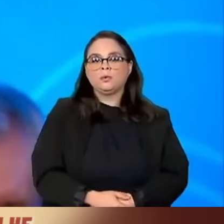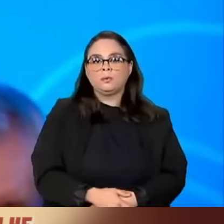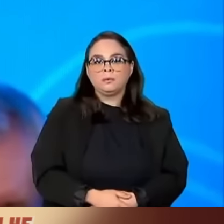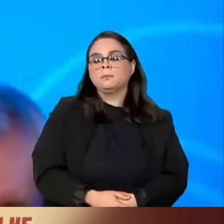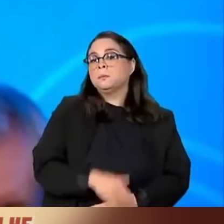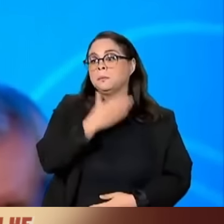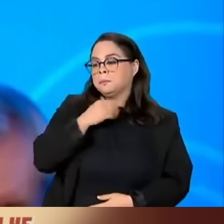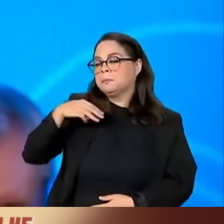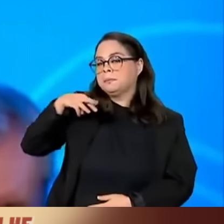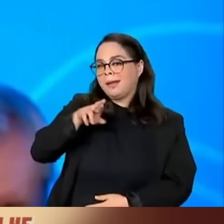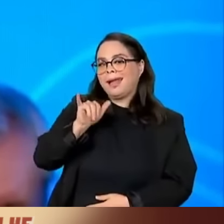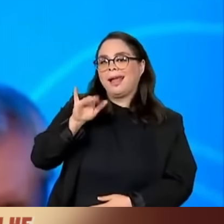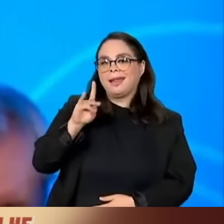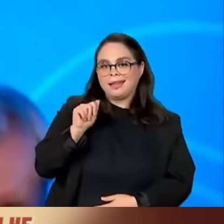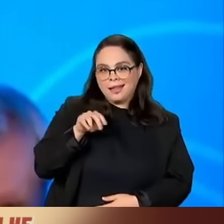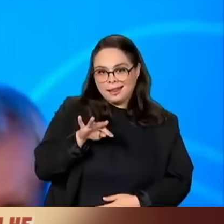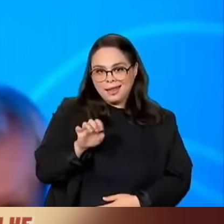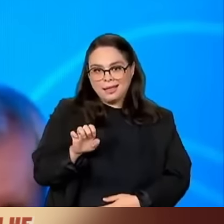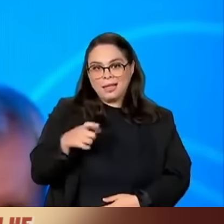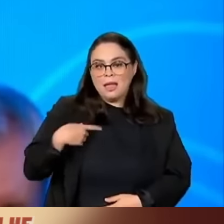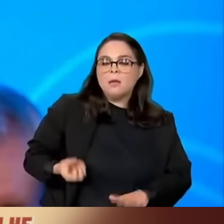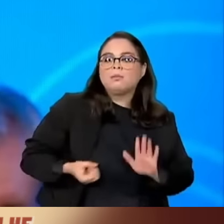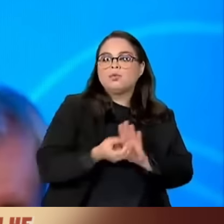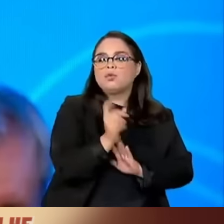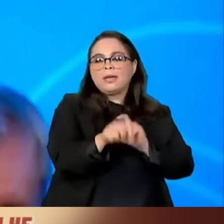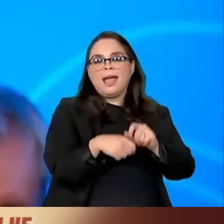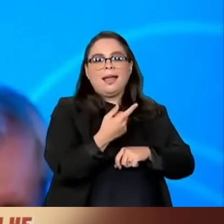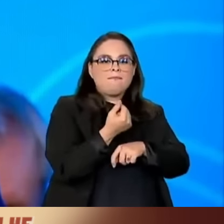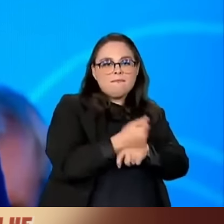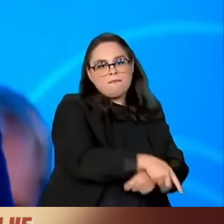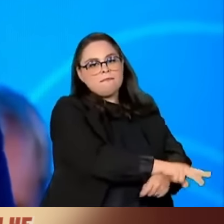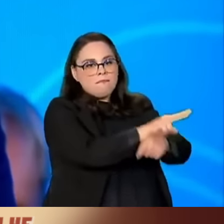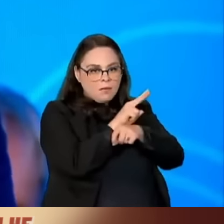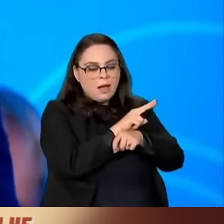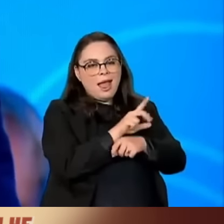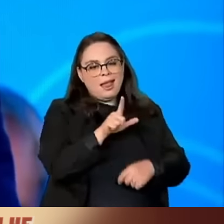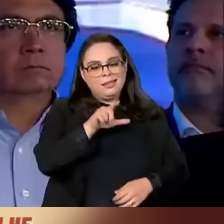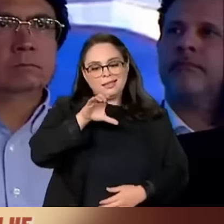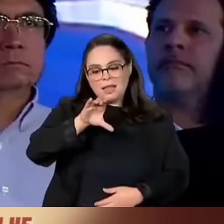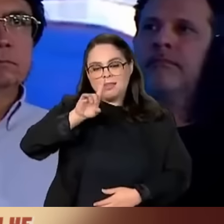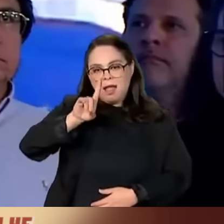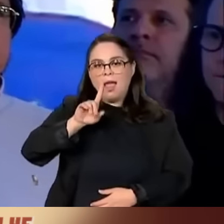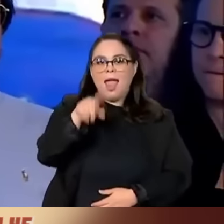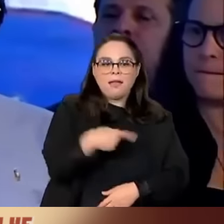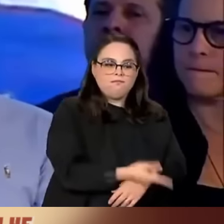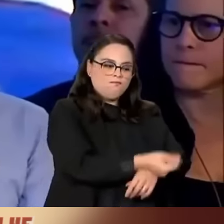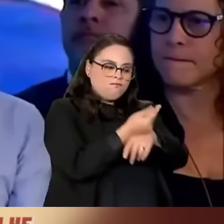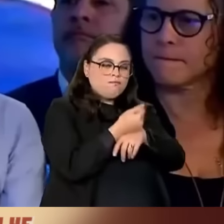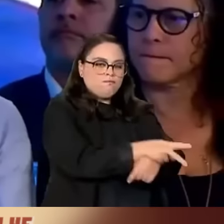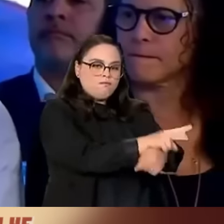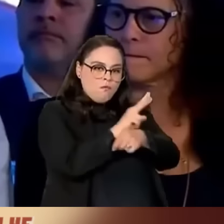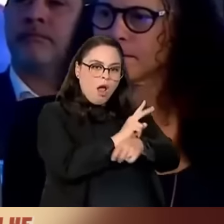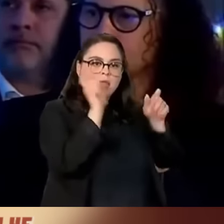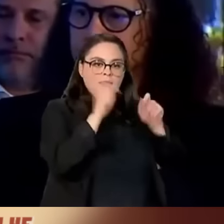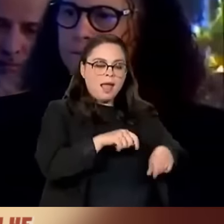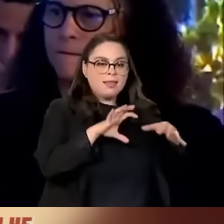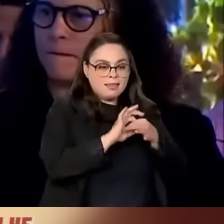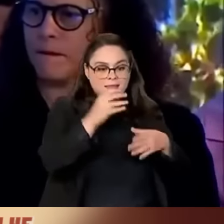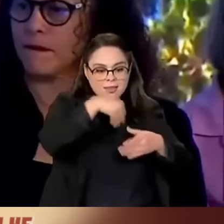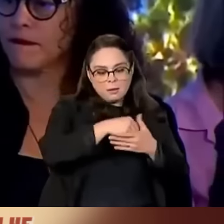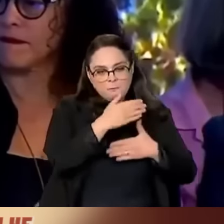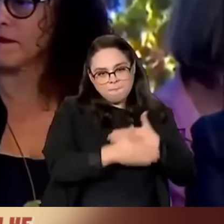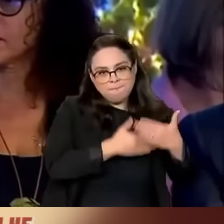Mercadante lançou, presidente, conosco o LCD. Daqui em setembro, nós vamos ter uma letra de crédito do